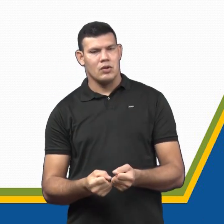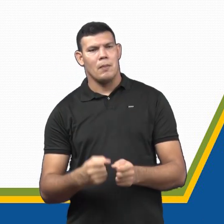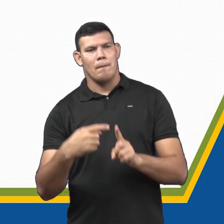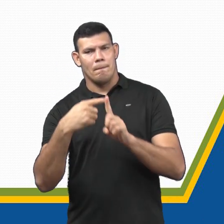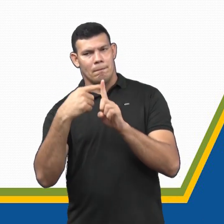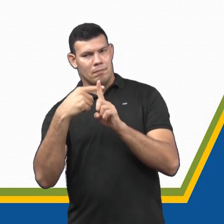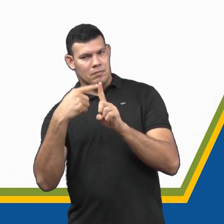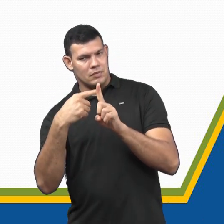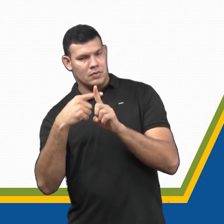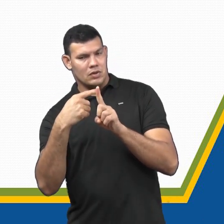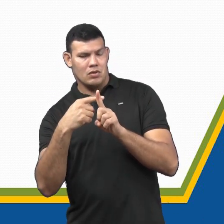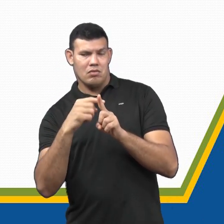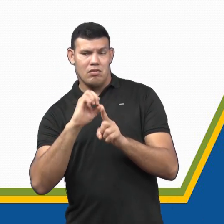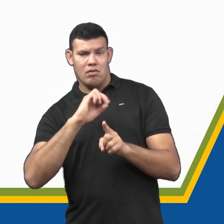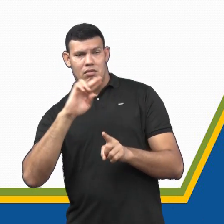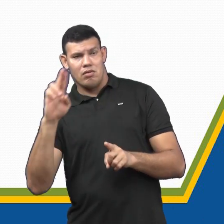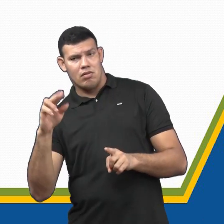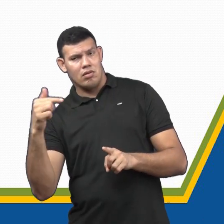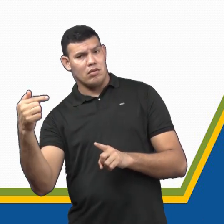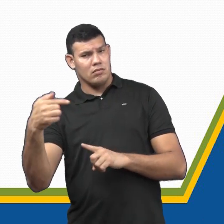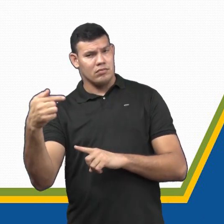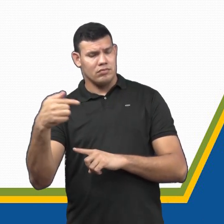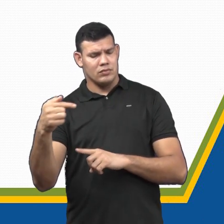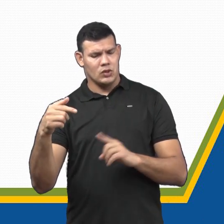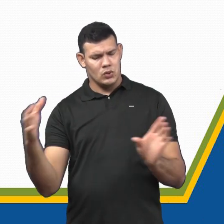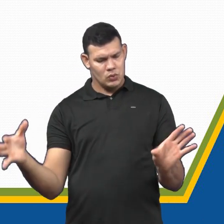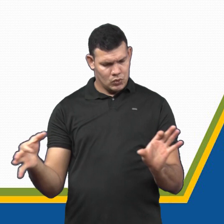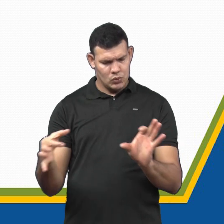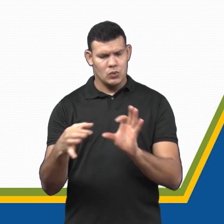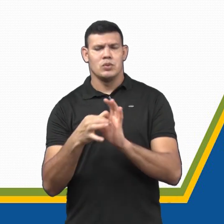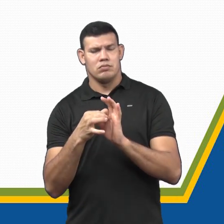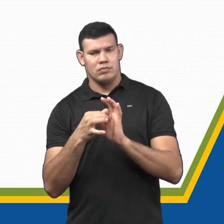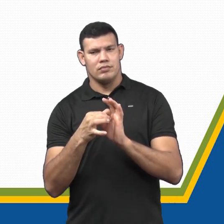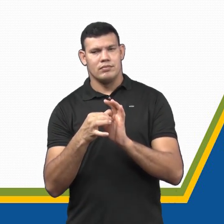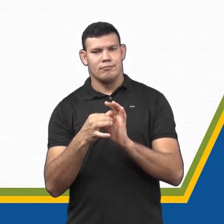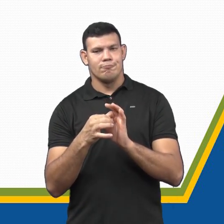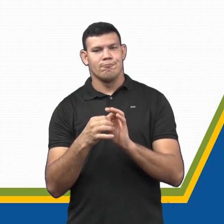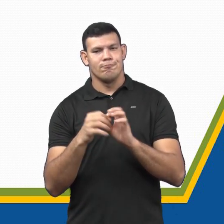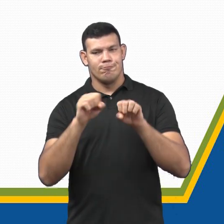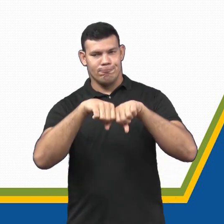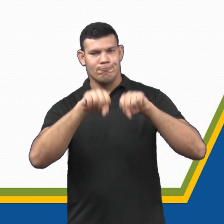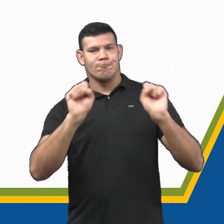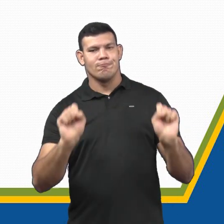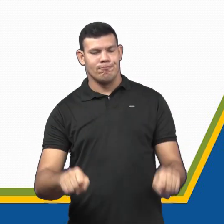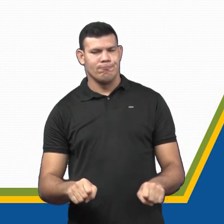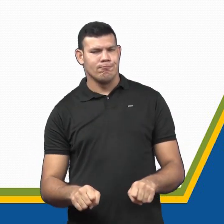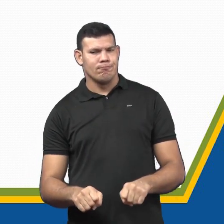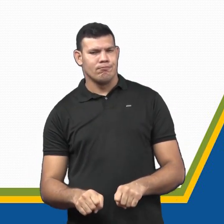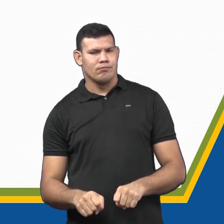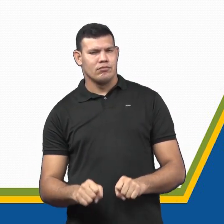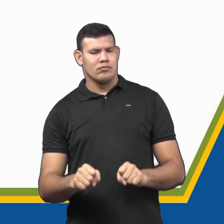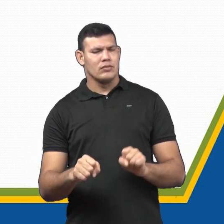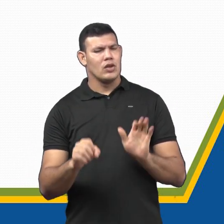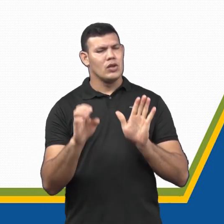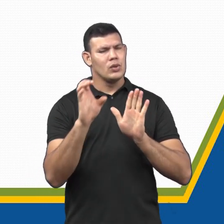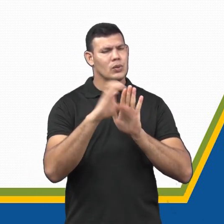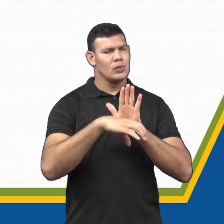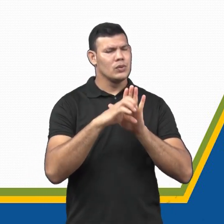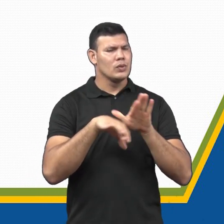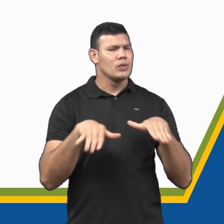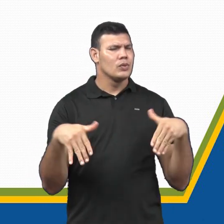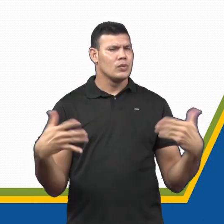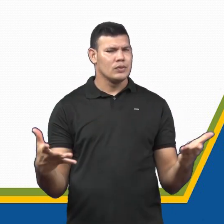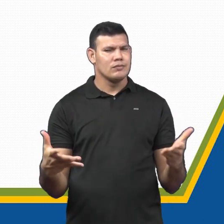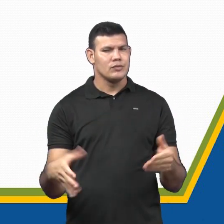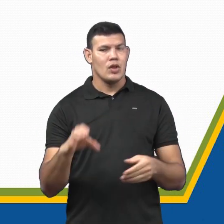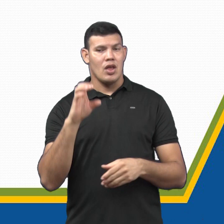positivo quanto de negativo. Então, juntando esses dois sistemas, a gente pode definir o seguinte: o sangue